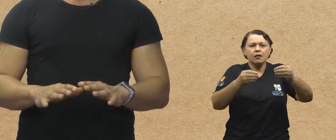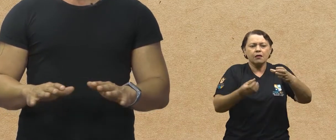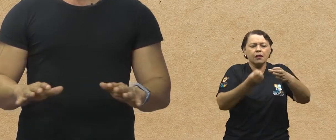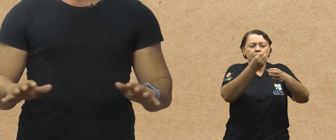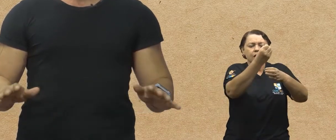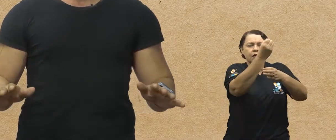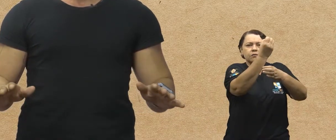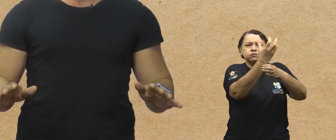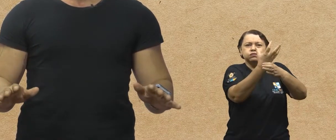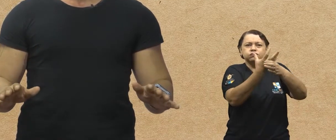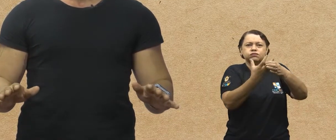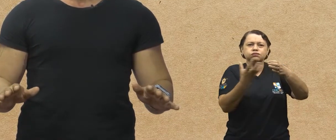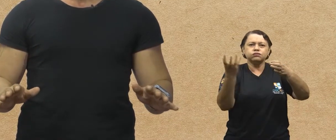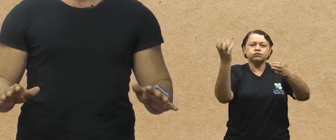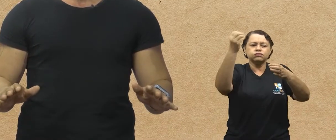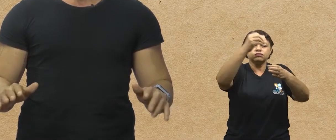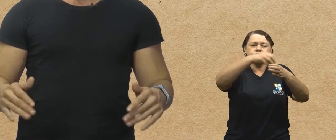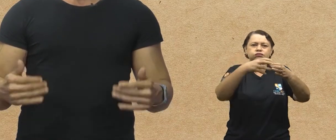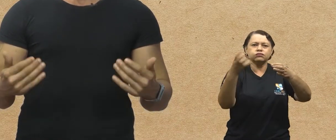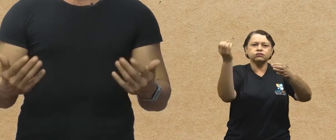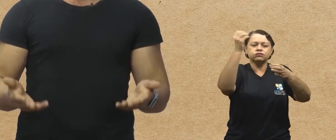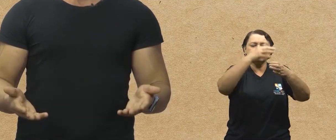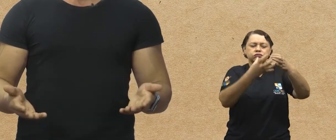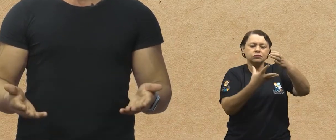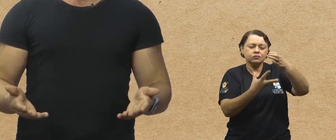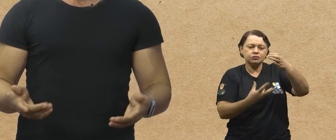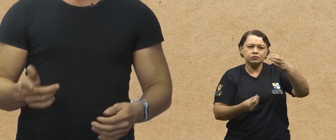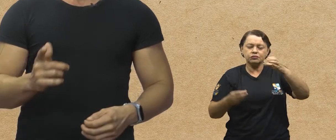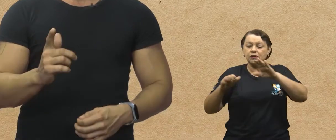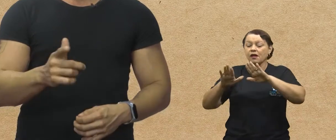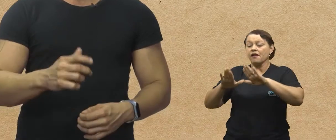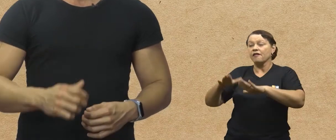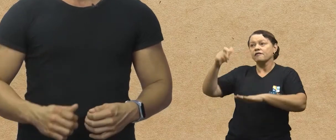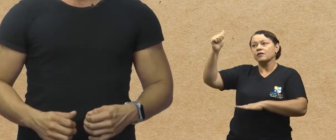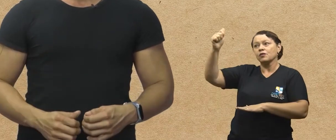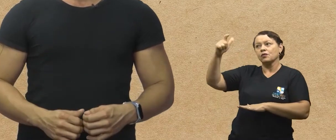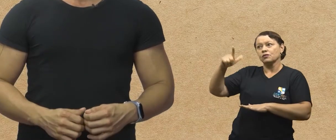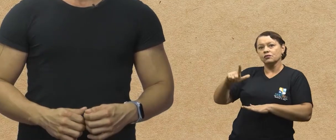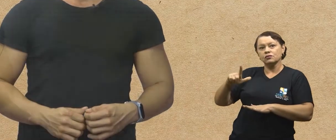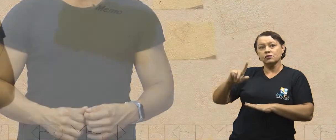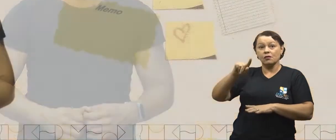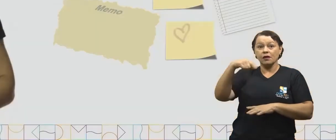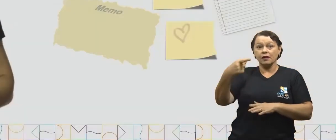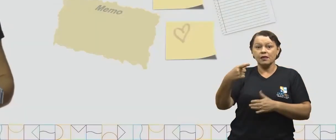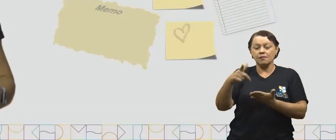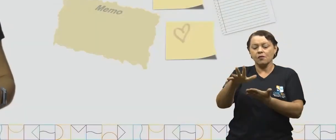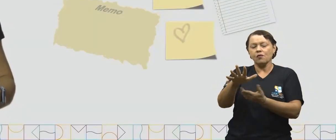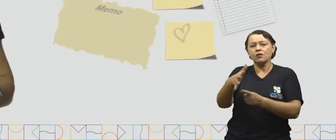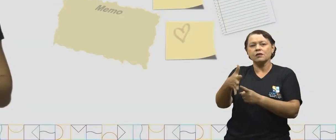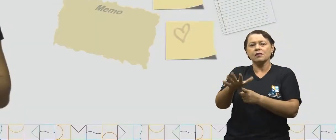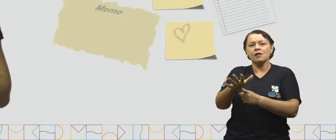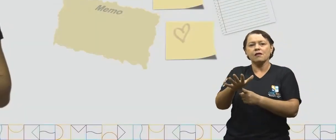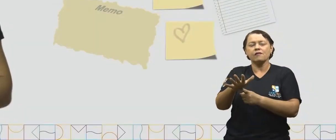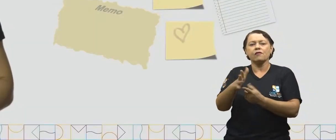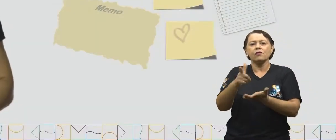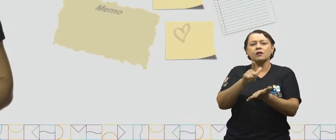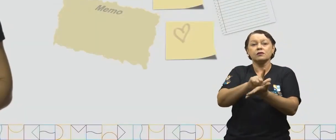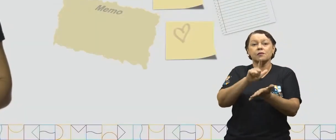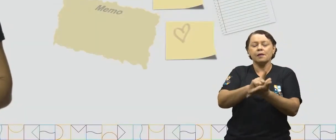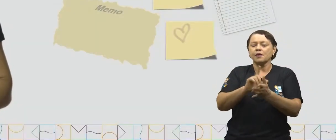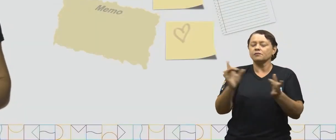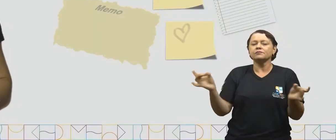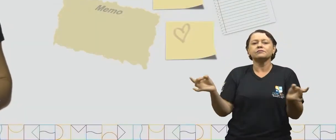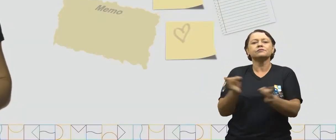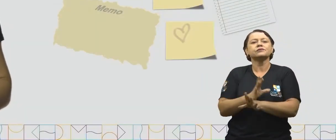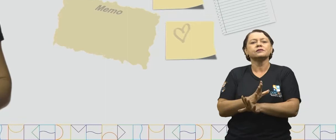deixou secar uma fina camada no sol. Depois de secar, a folha estava pronta. O papel, como conhecemos hoje,